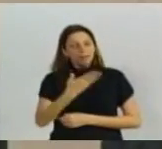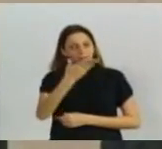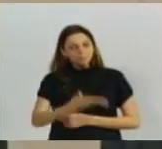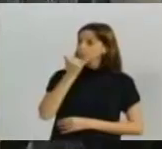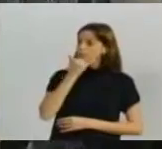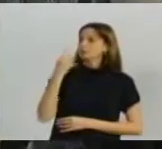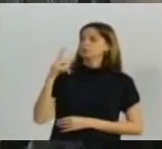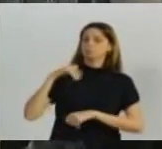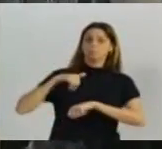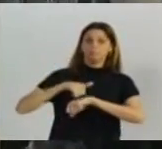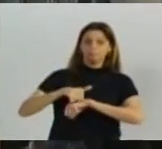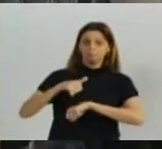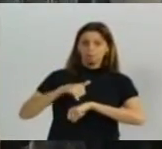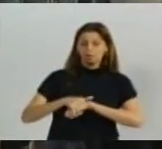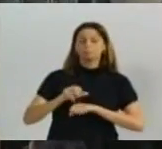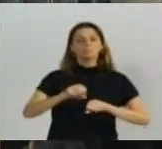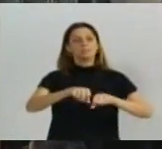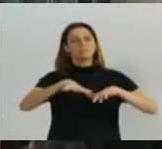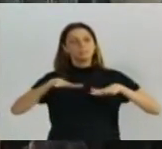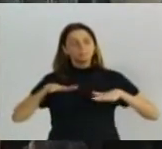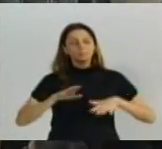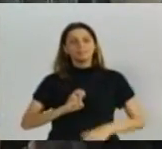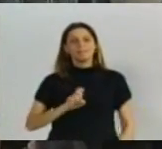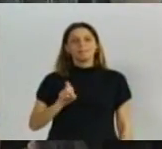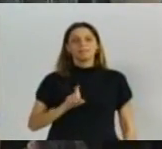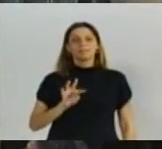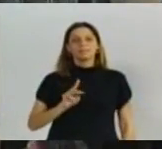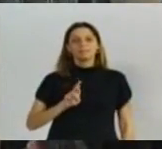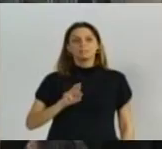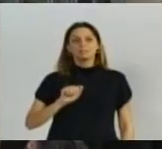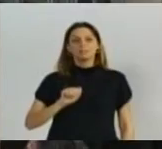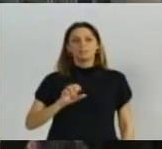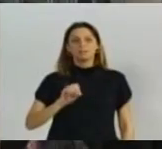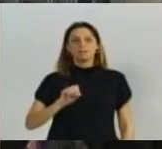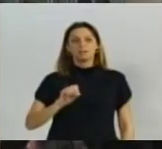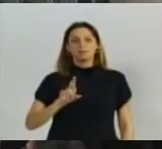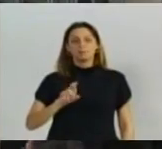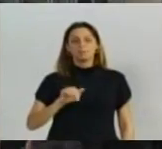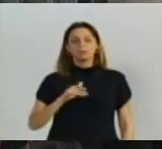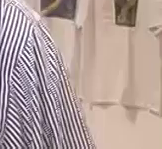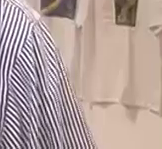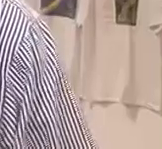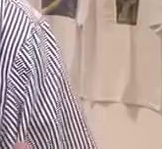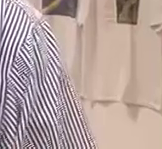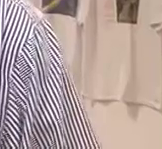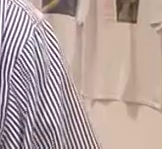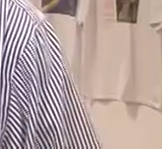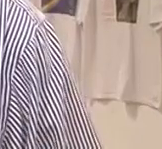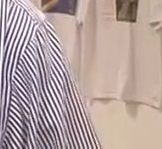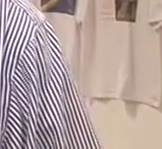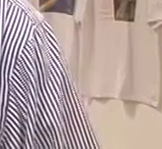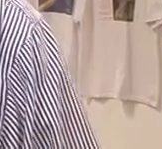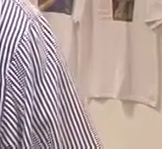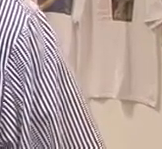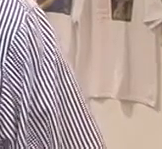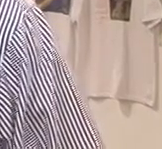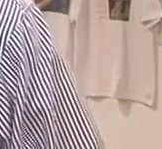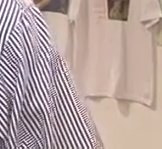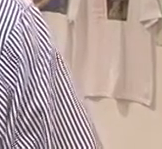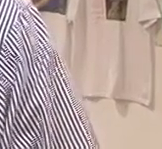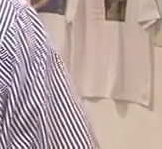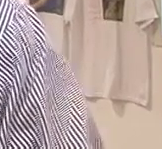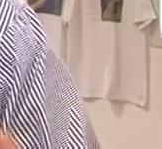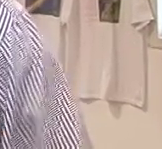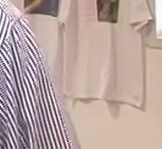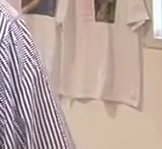até o início do recesso, dia 18 de dezembro, é possível limpar a pauta. O Blumenau sempre teve essa característica.